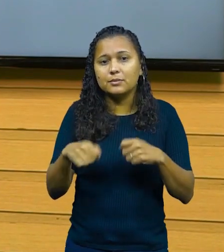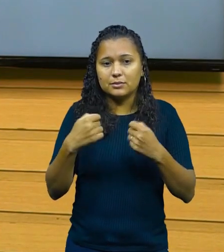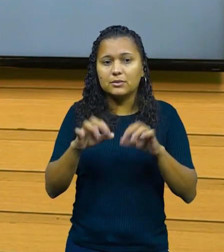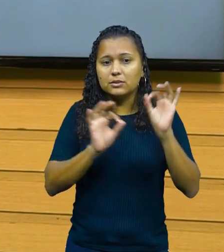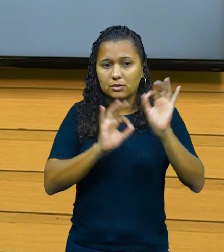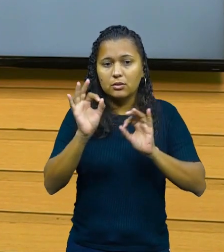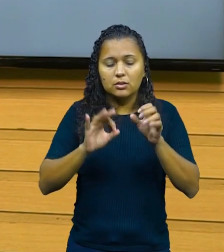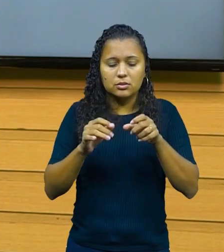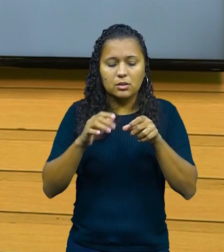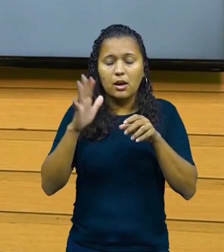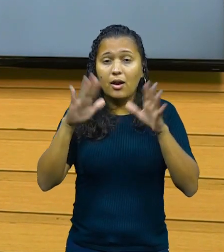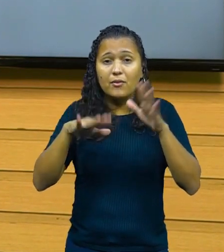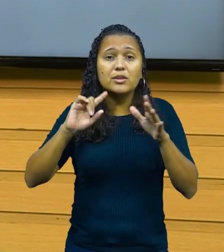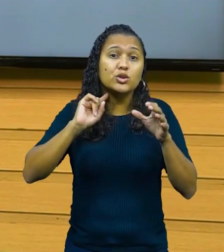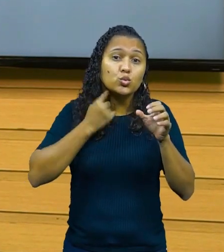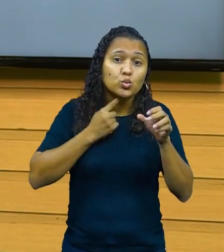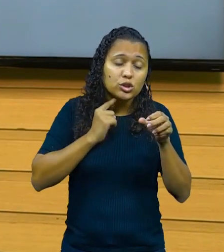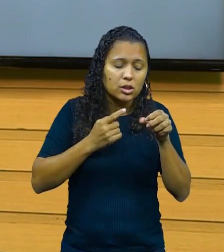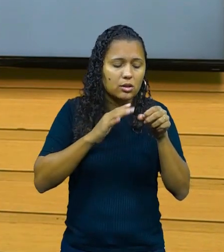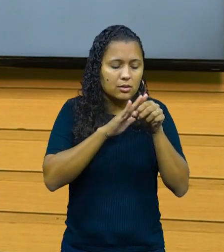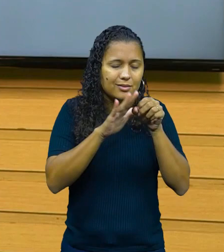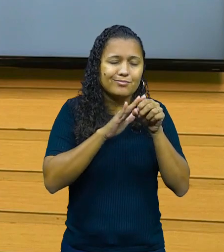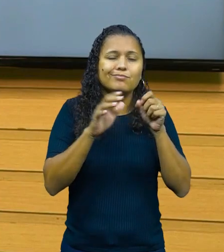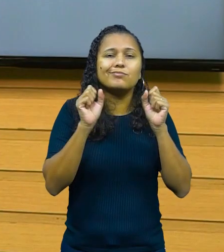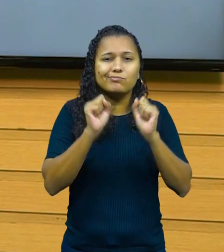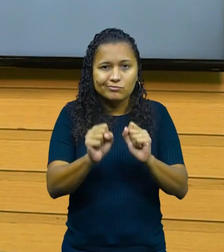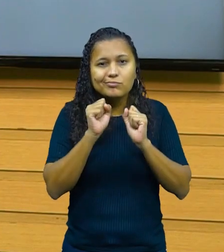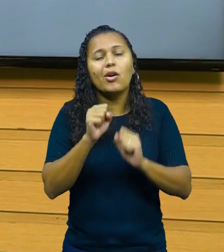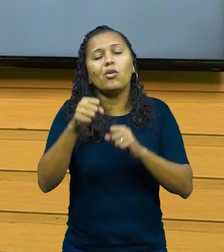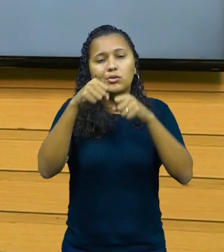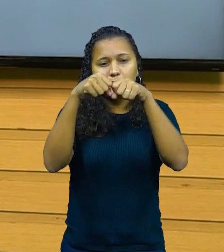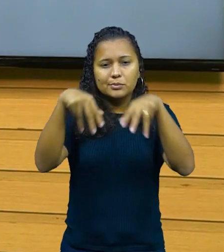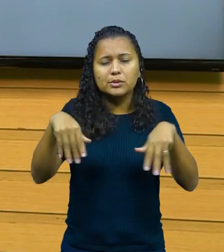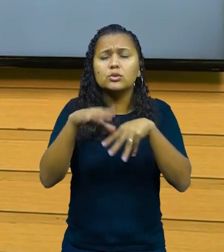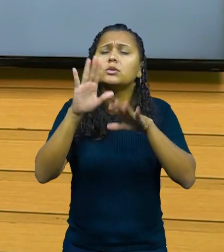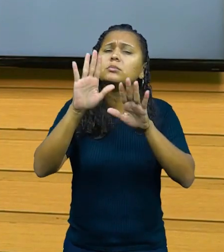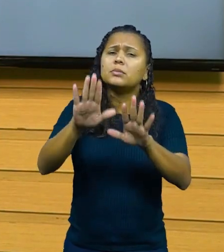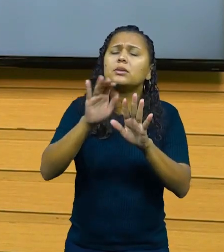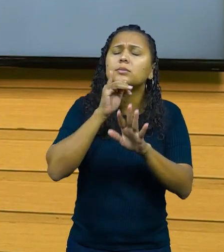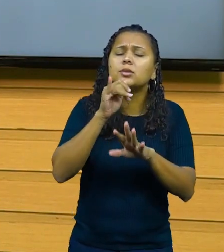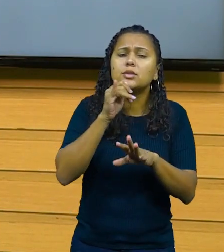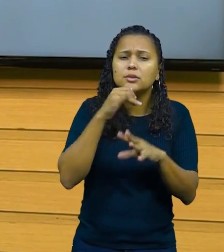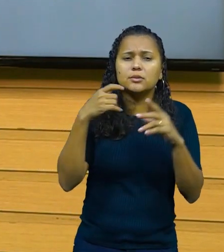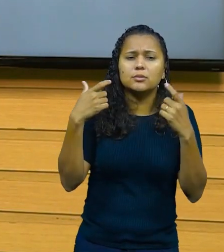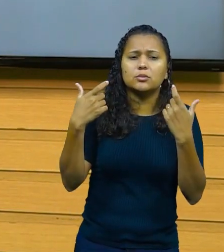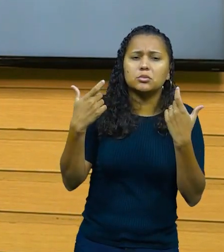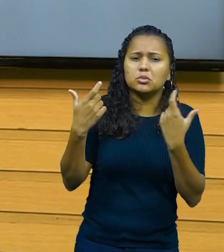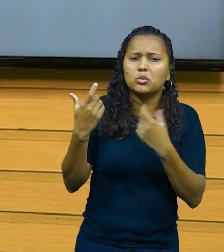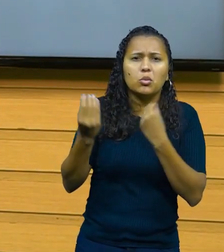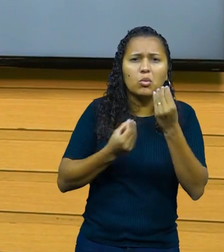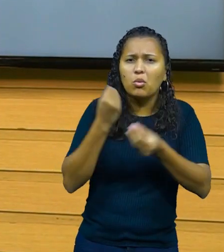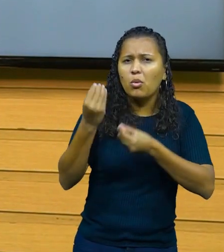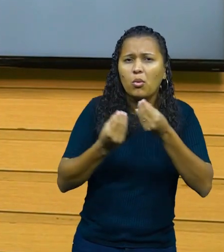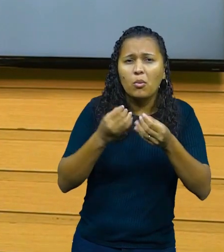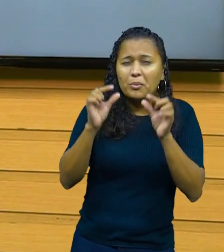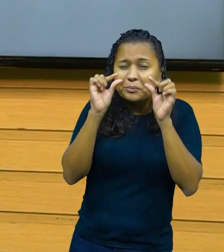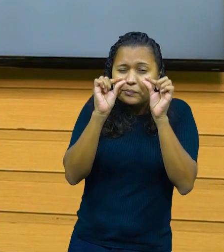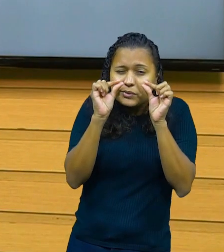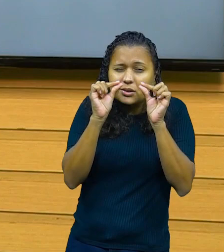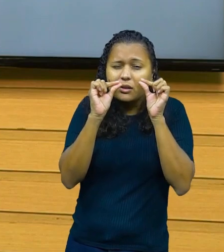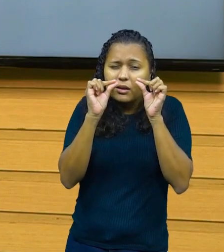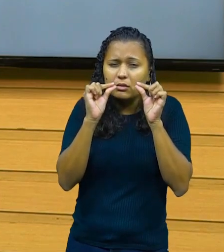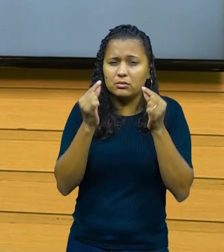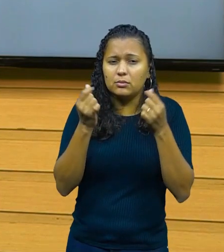até sujeira na superfície disso daqui pode influenciar, né? Professor, de que eu vou achar uma peça